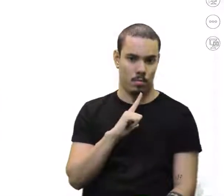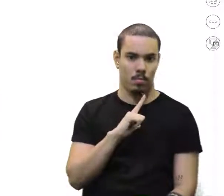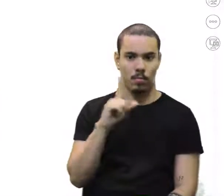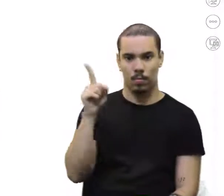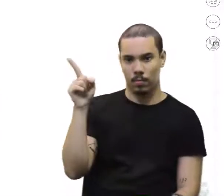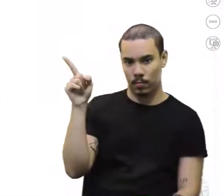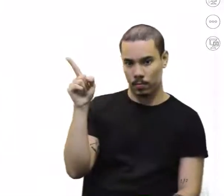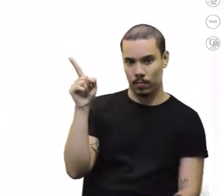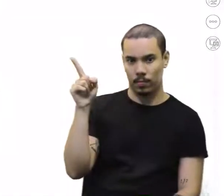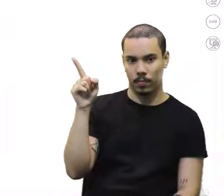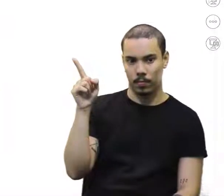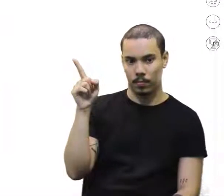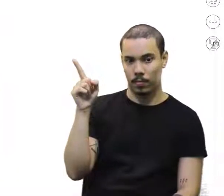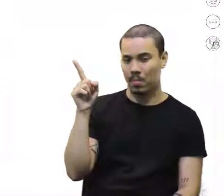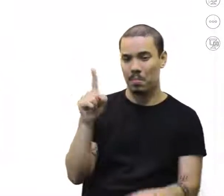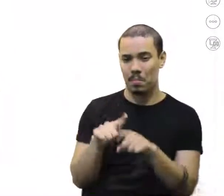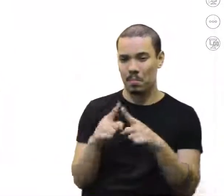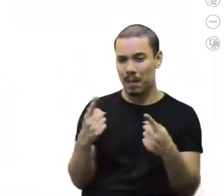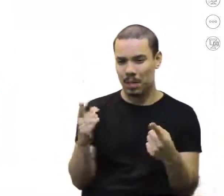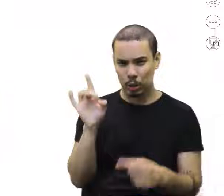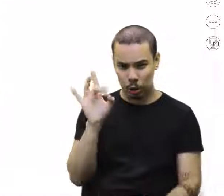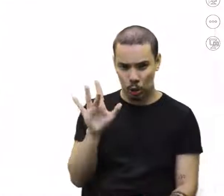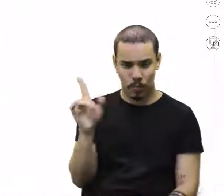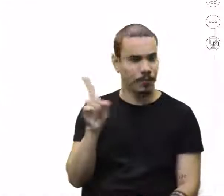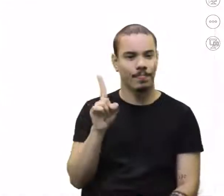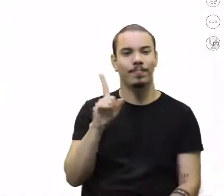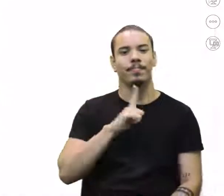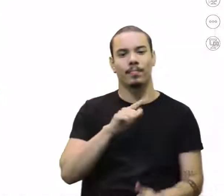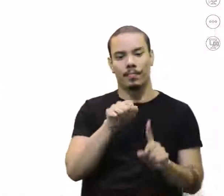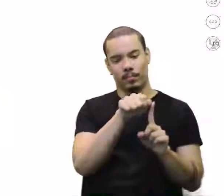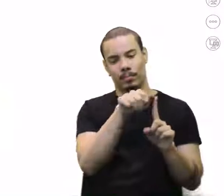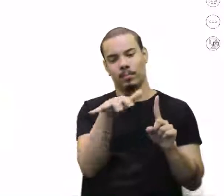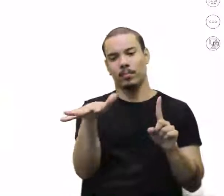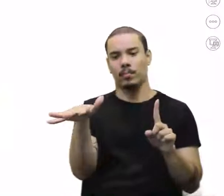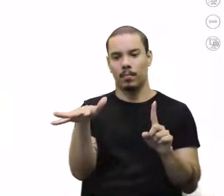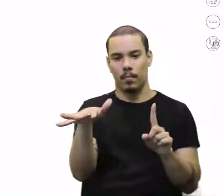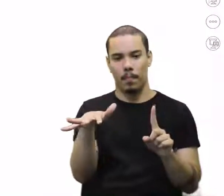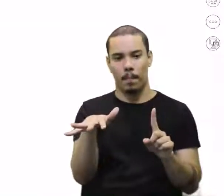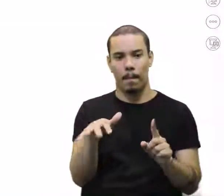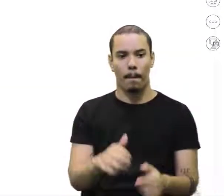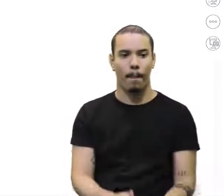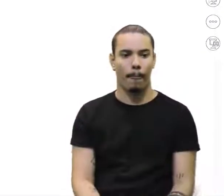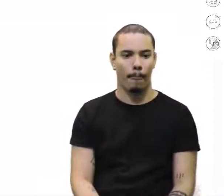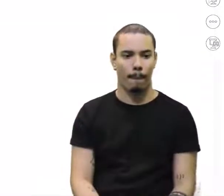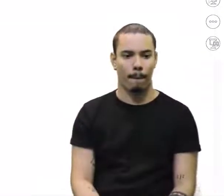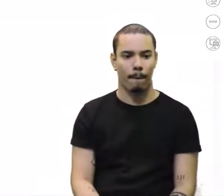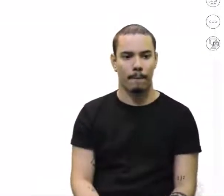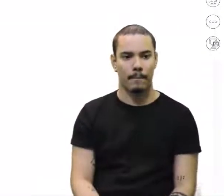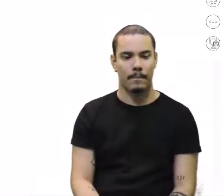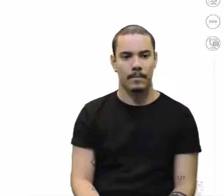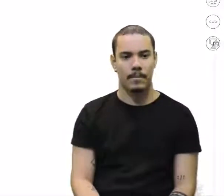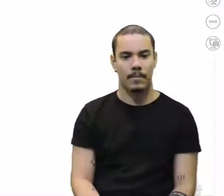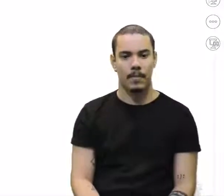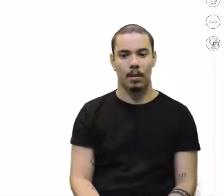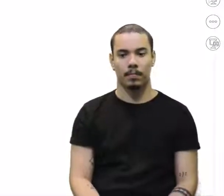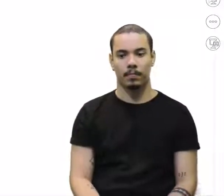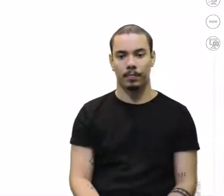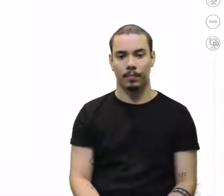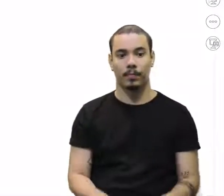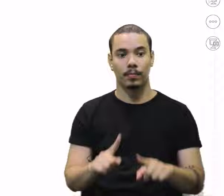anel aromático, mas ela não tem só isso. Tem uma parte aberta, mas poderia até considerar. Só que ele diz aqui,